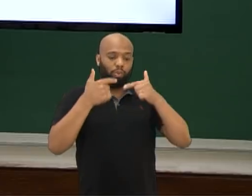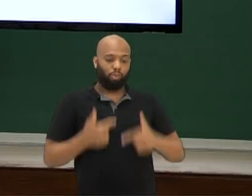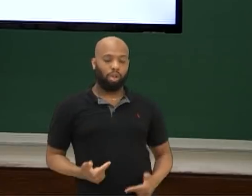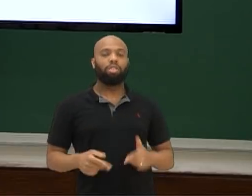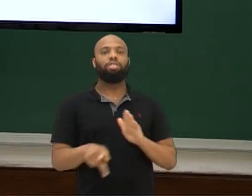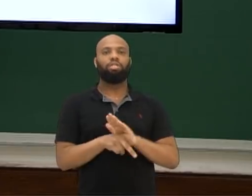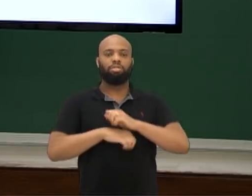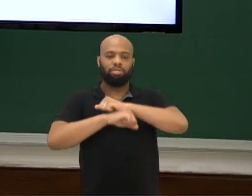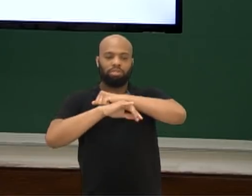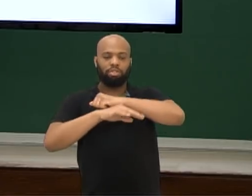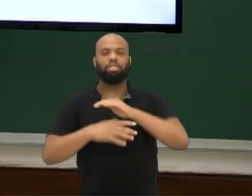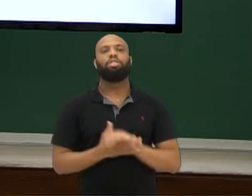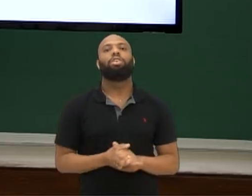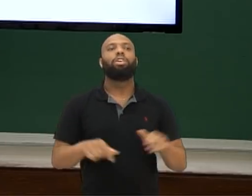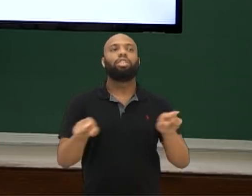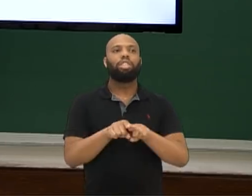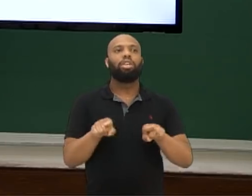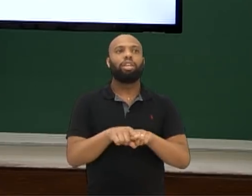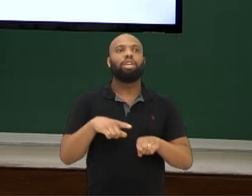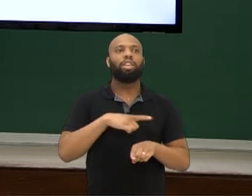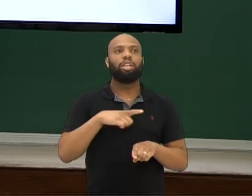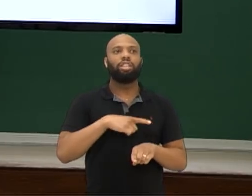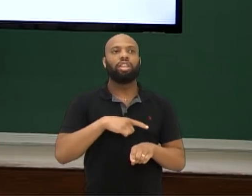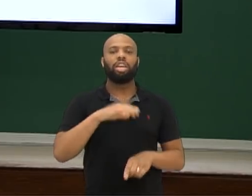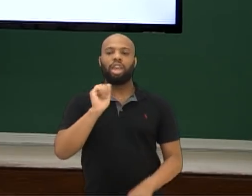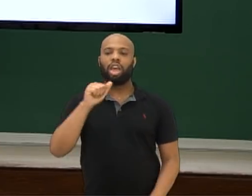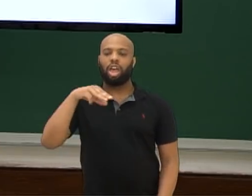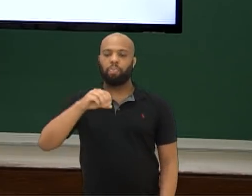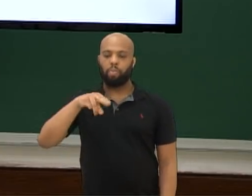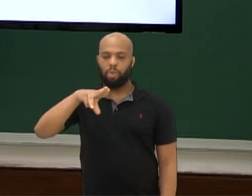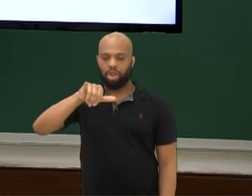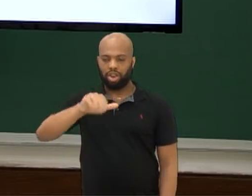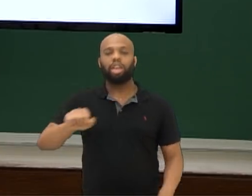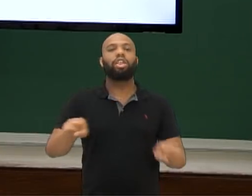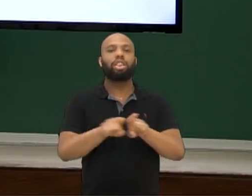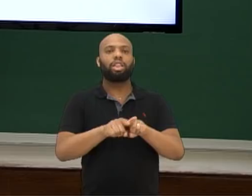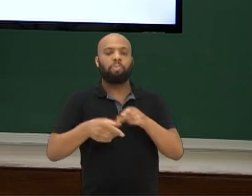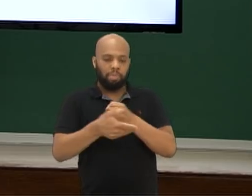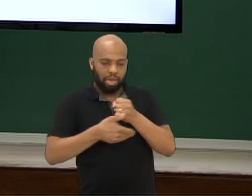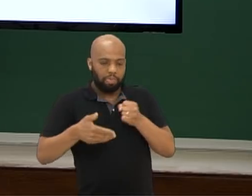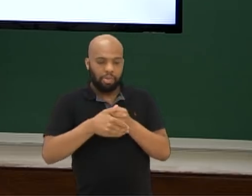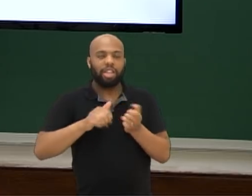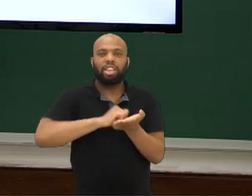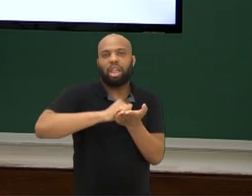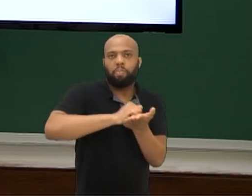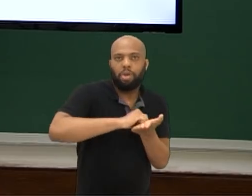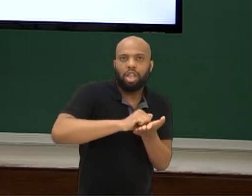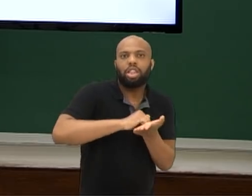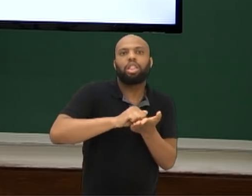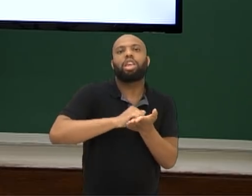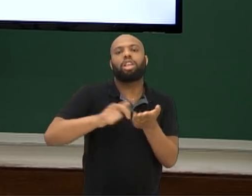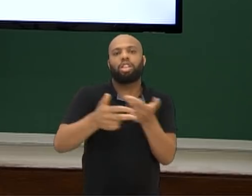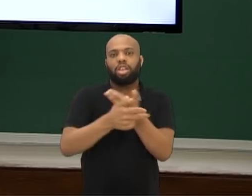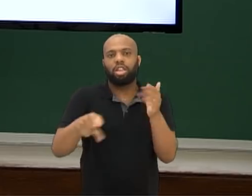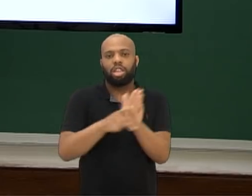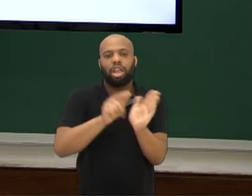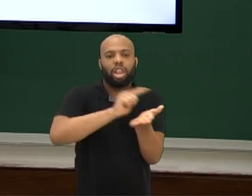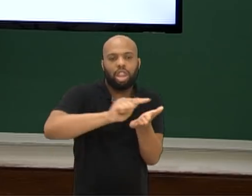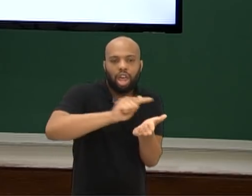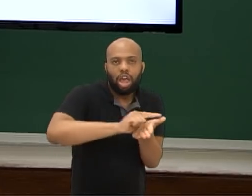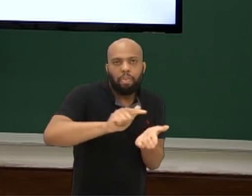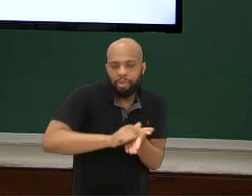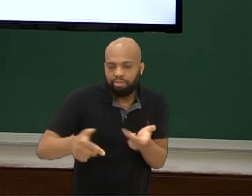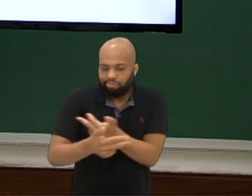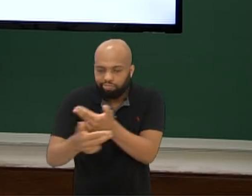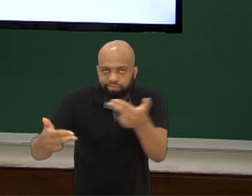ácido, certo? Solução de amônia é uma base, sabonete, alvejante, limpador de